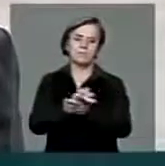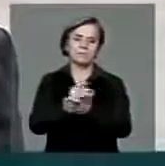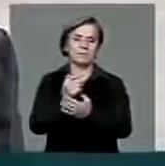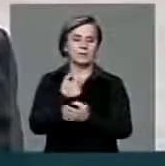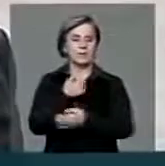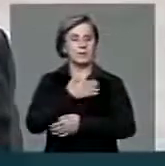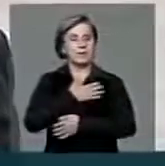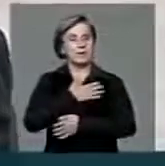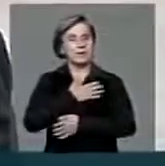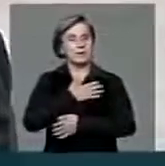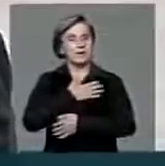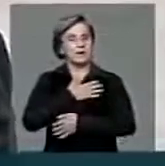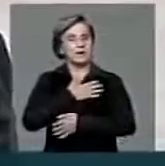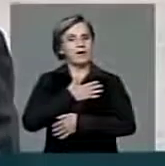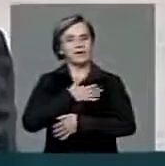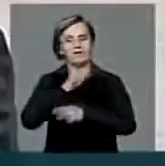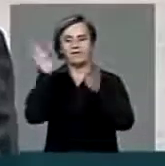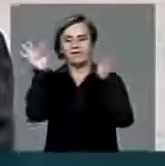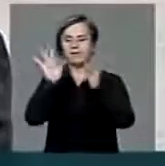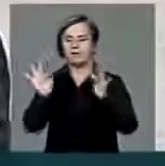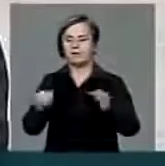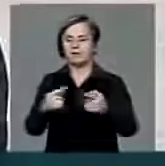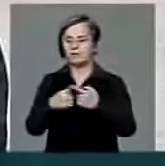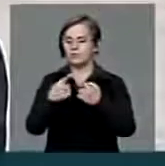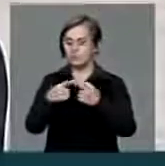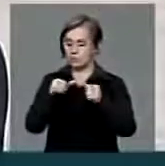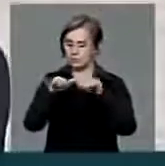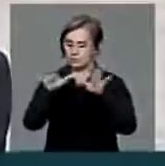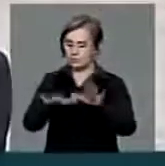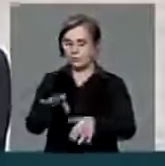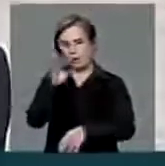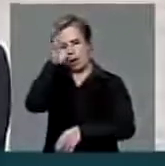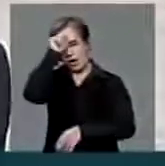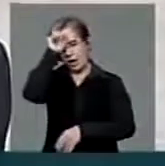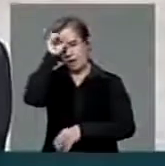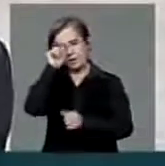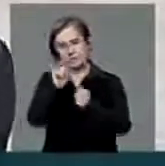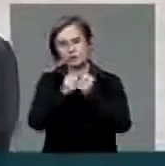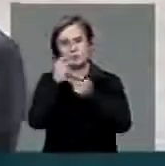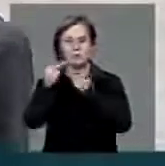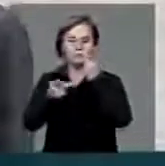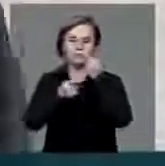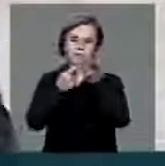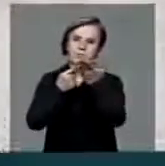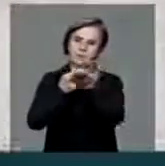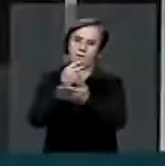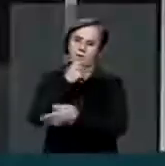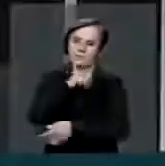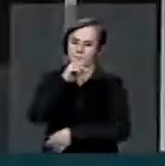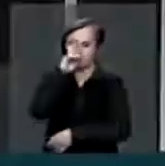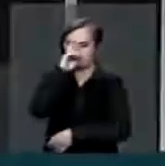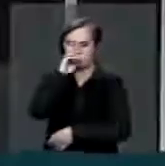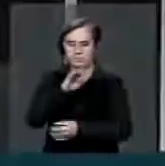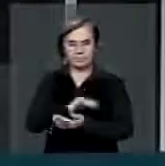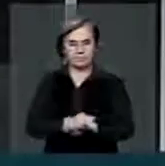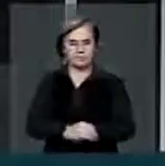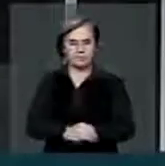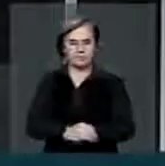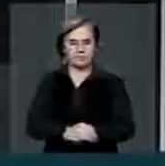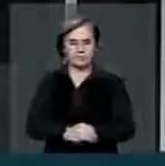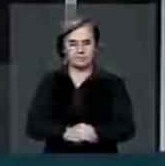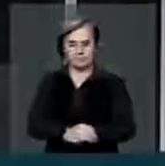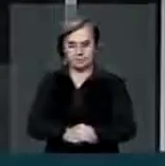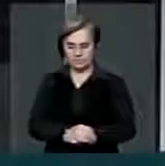ficando feliz aqui, aproveitando e aprendendo com o que Vossa Excelência está falando. Muito obrigado, deputado Vicente.